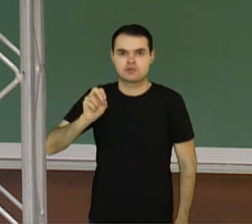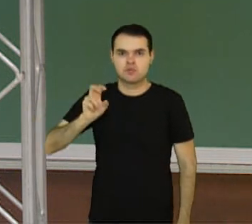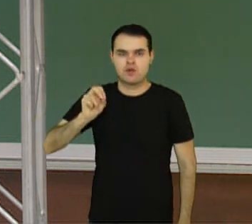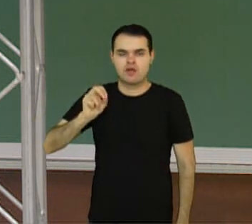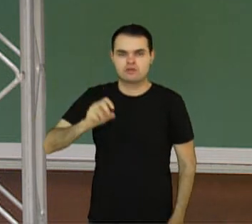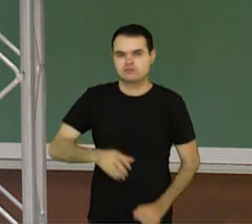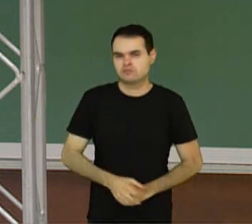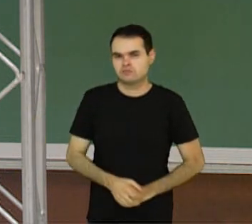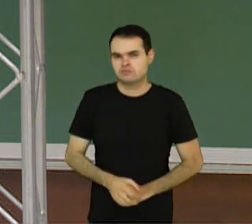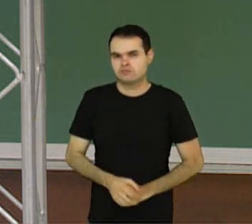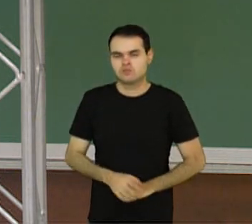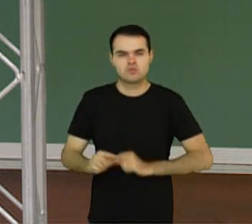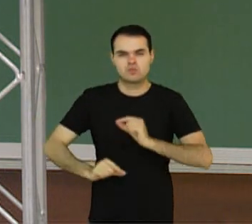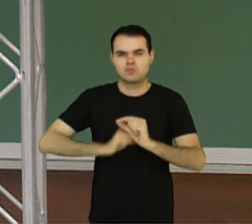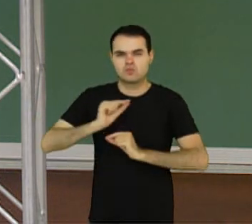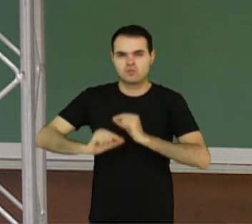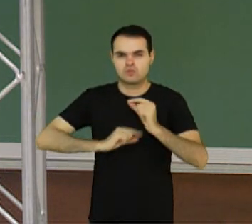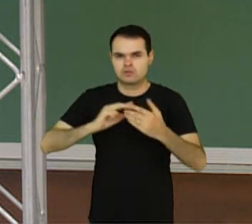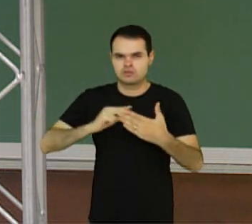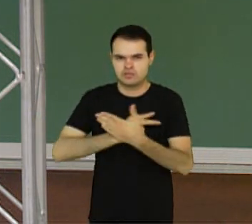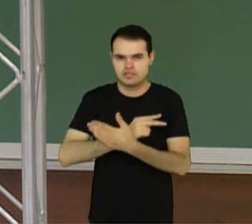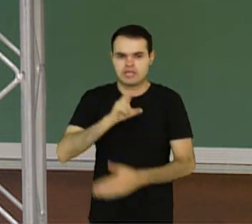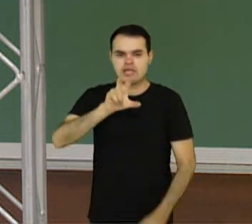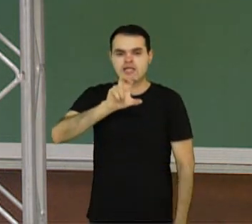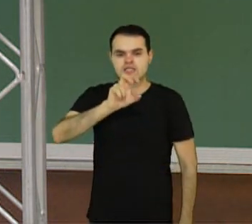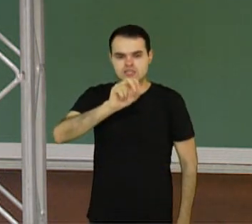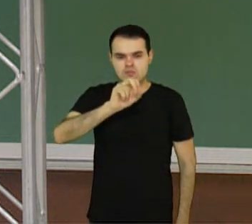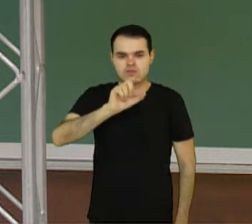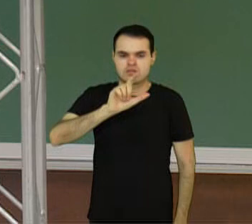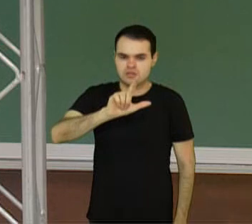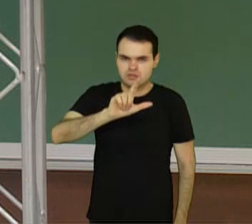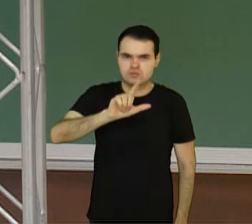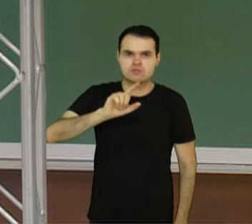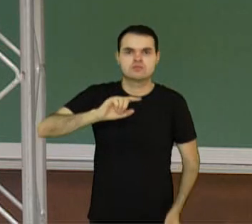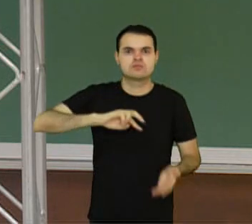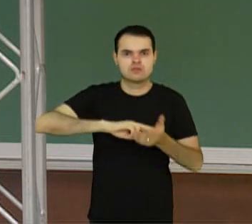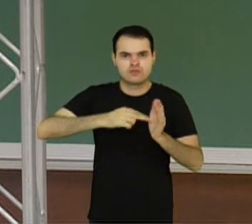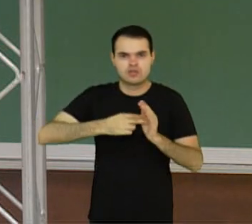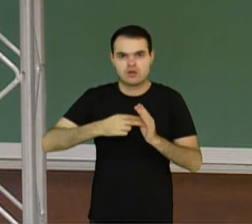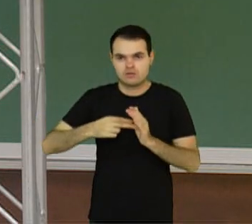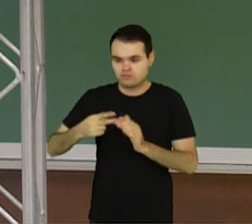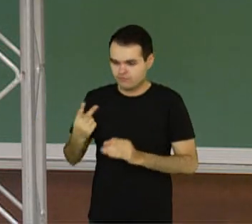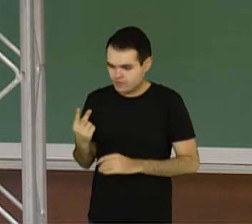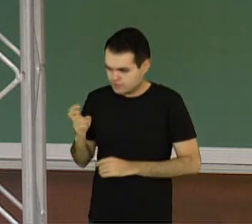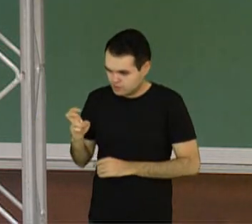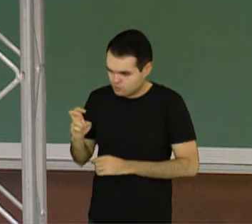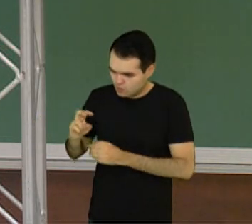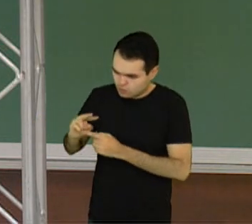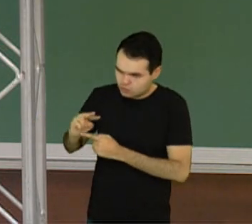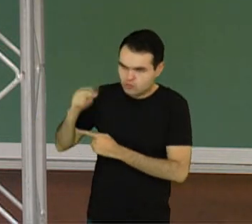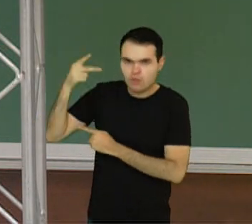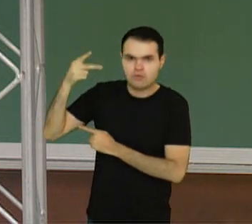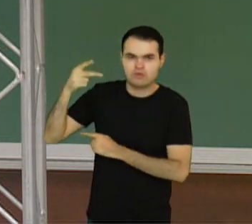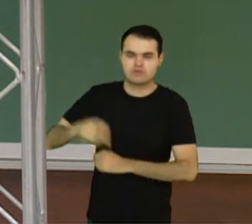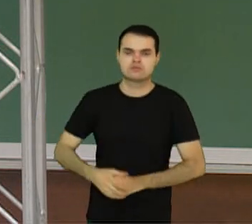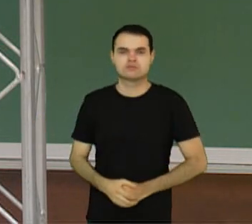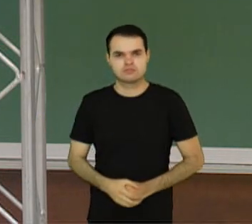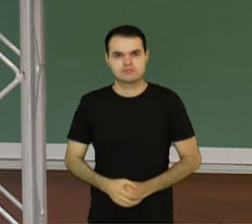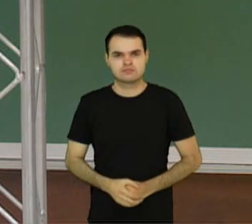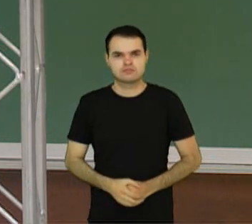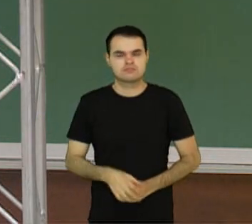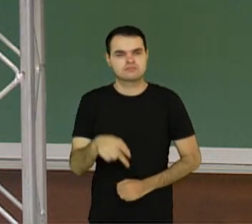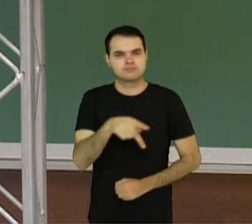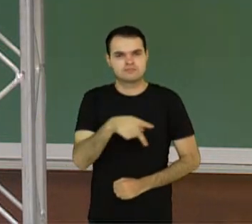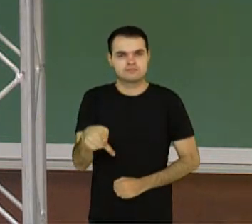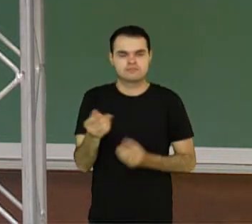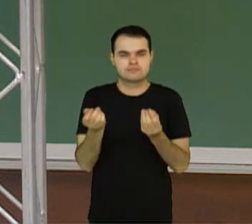né? Porque, afinal de contas, 50 litros é o dobro de 25. Então, a